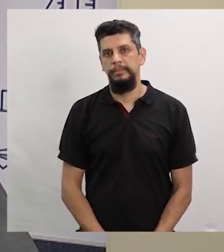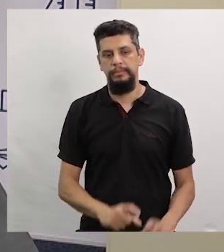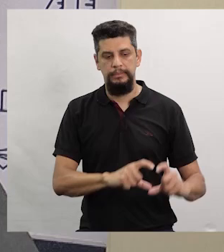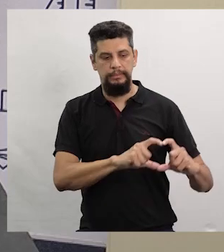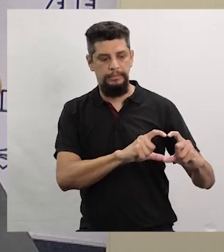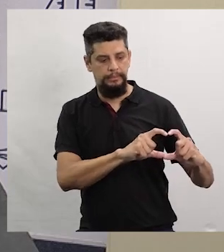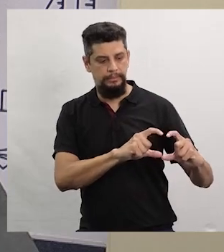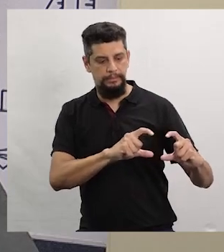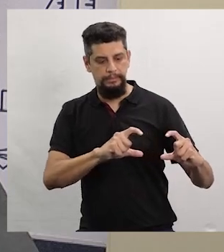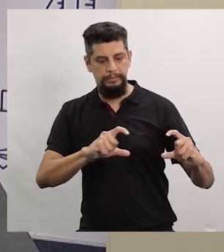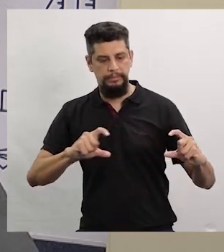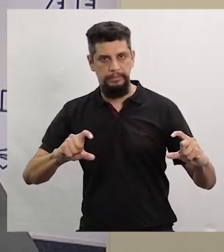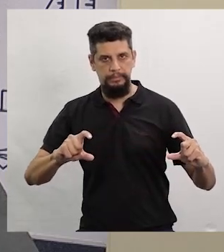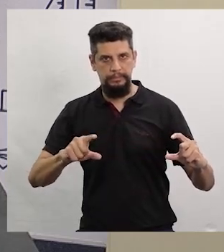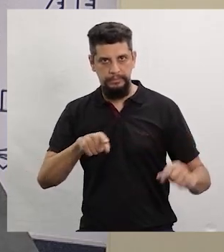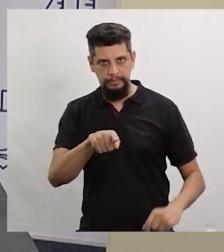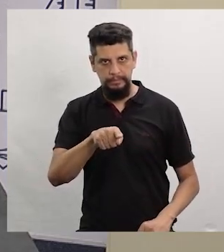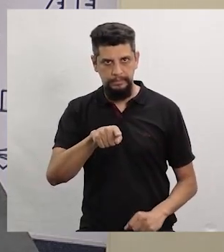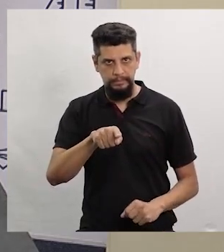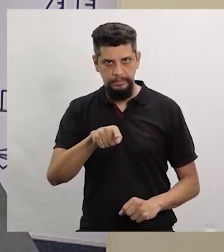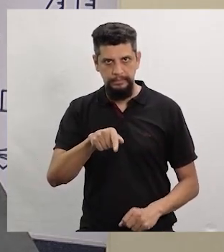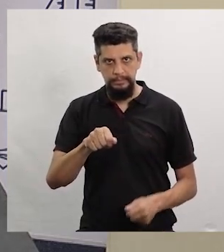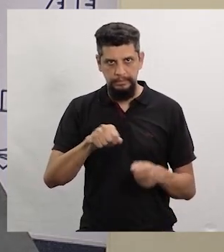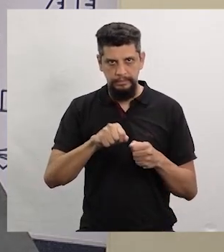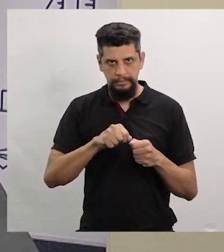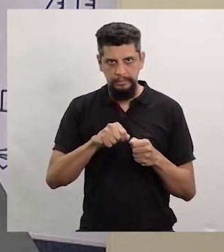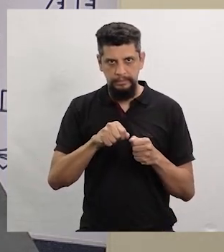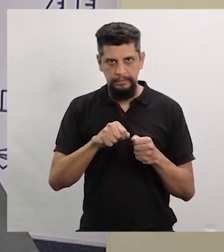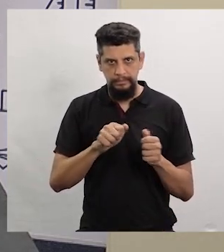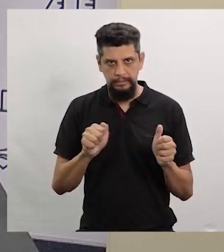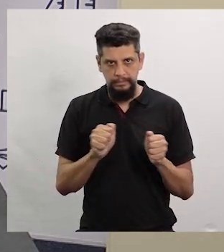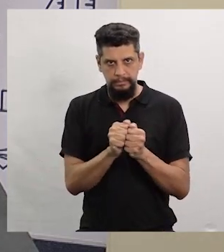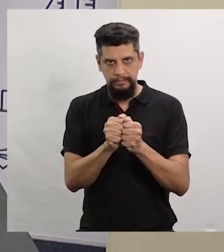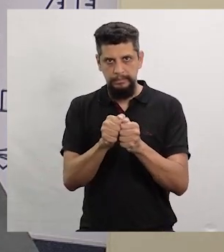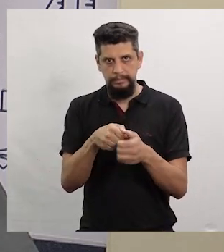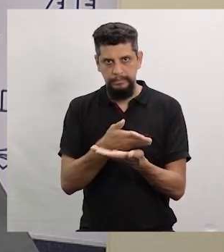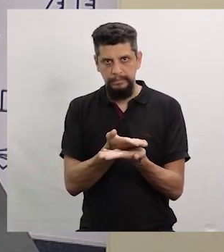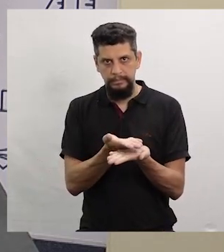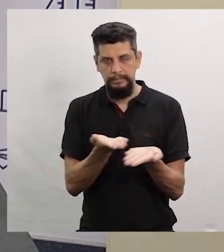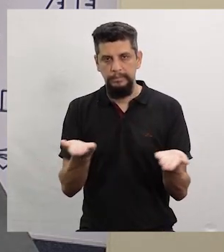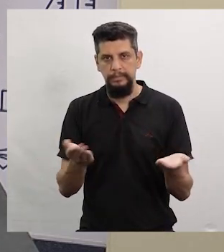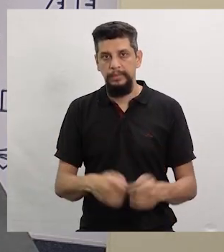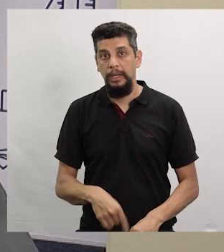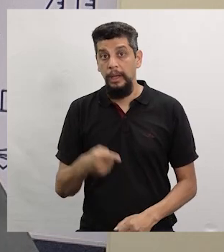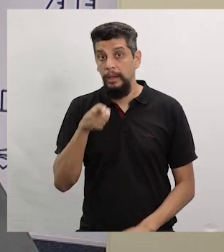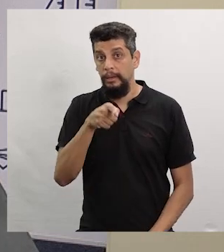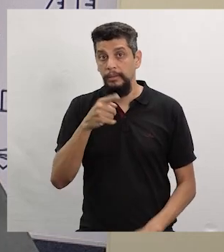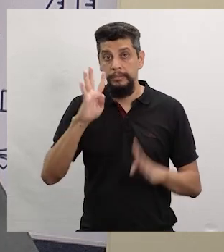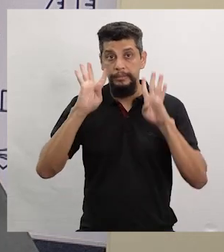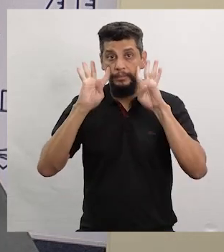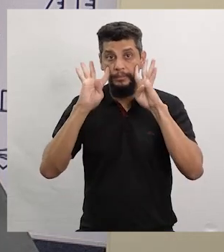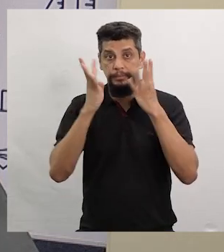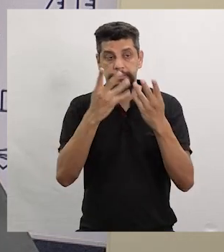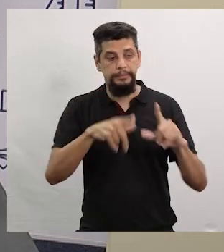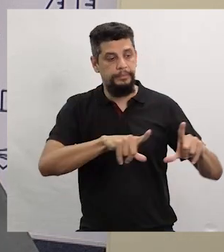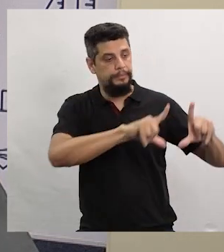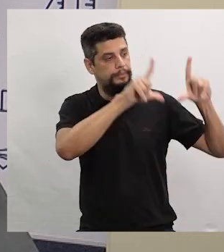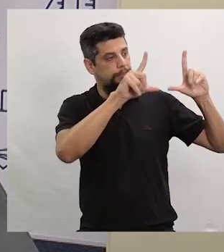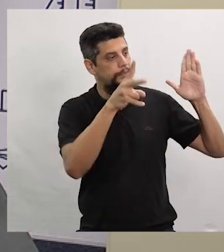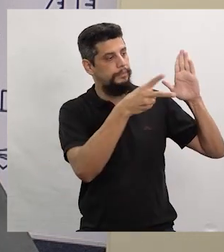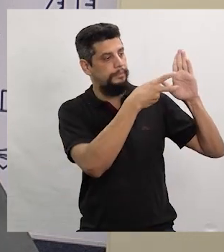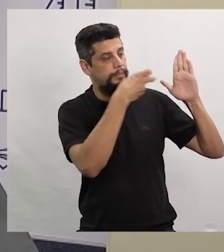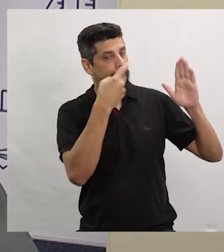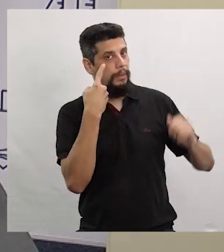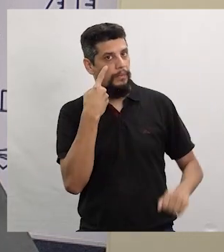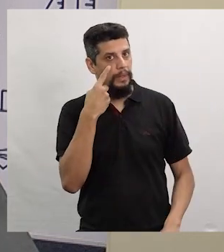estudante certo formaram lá com o alfabeto de vocês muito bem agora prestem atenção lá na tela que